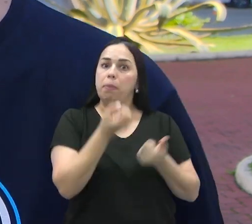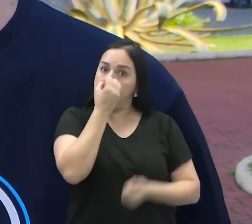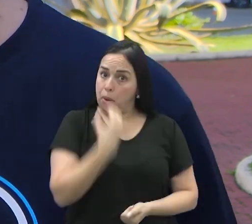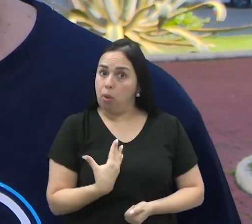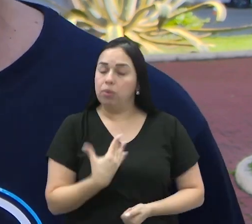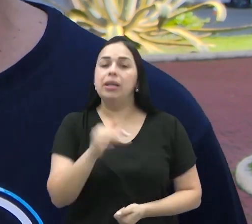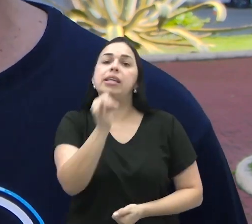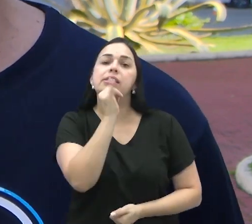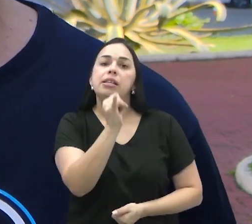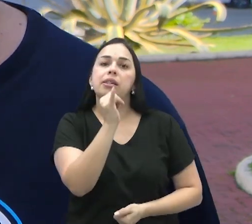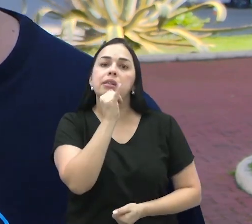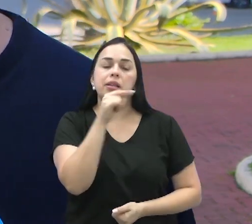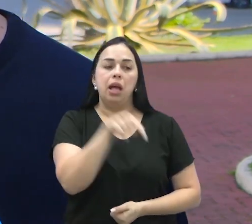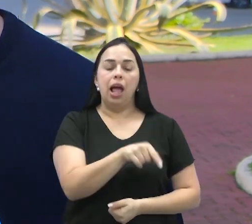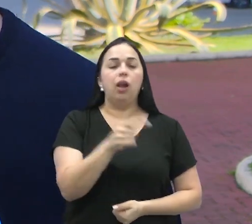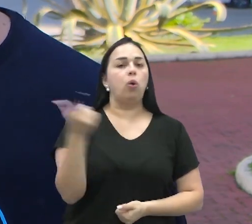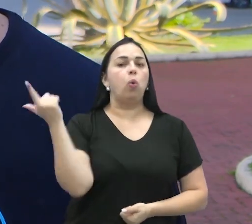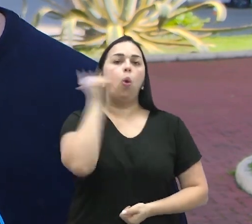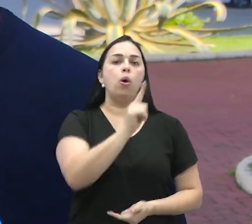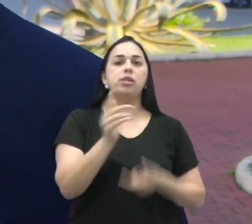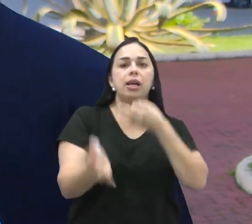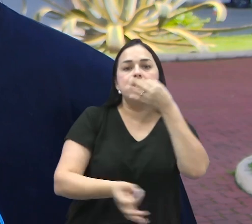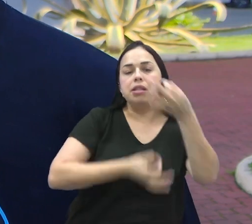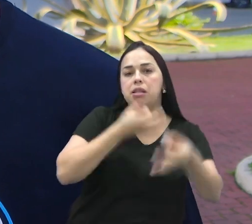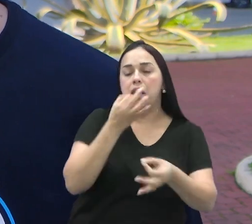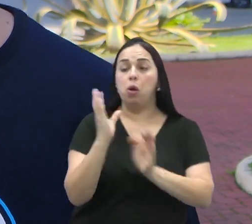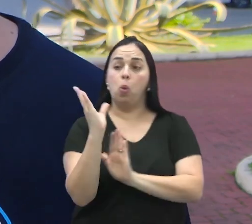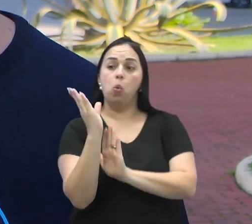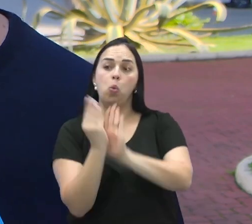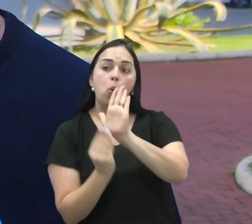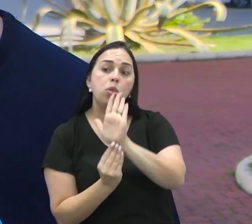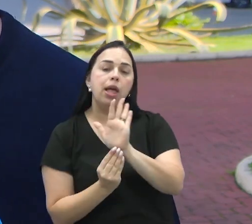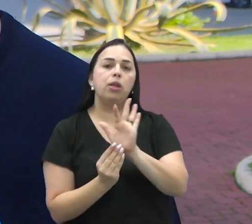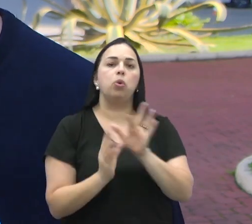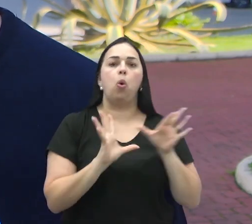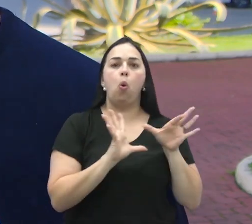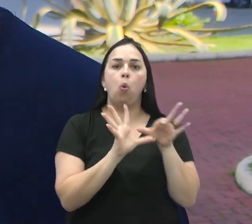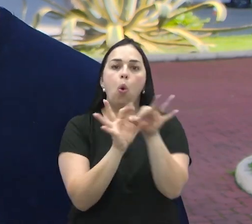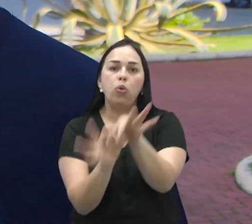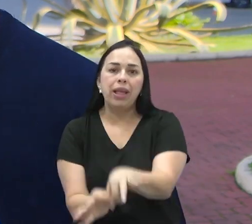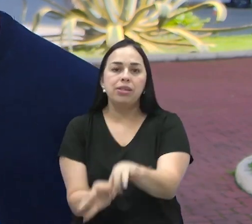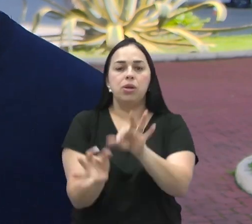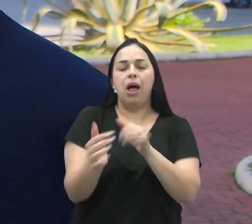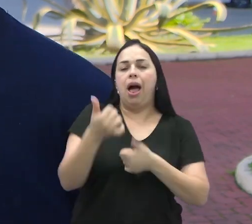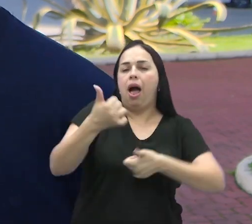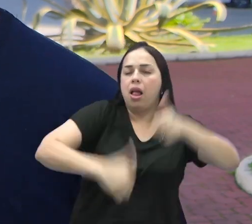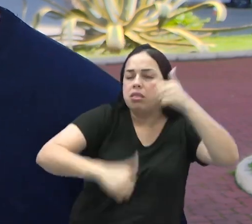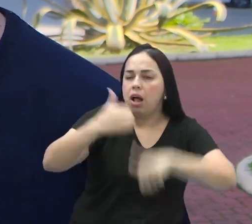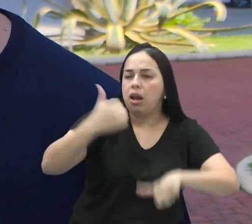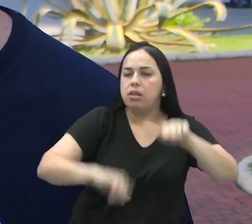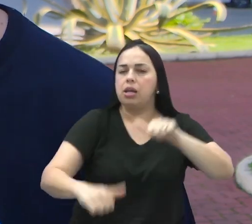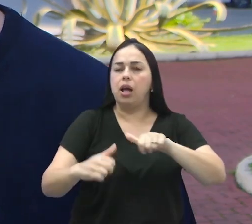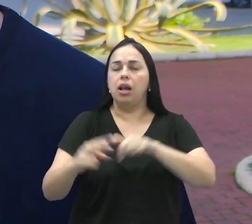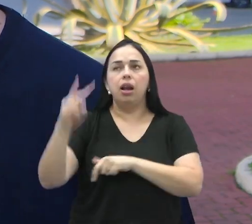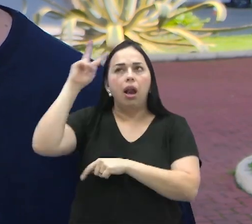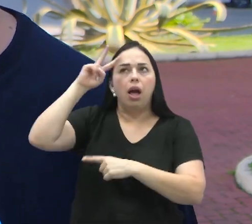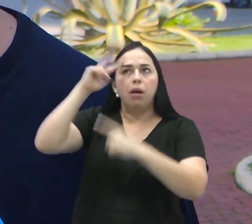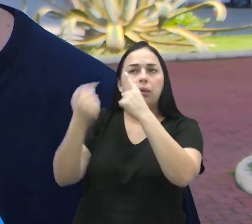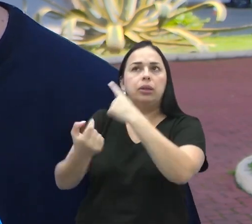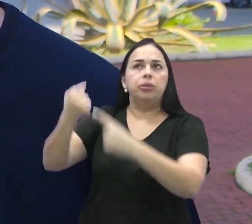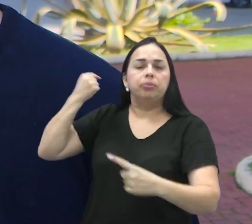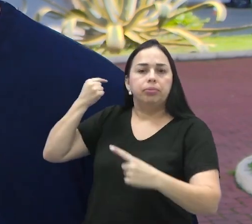muito importantes para o dia de hoje, não é? Por exemplo, pensamento crítico, análise de contexto, compreensão dos aspectos